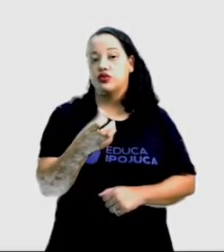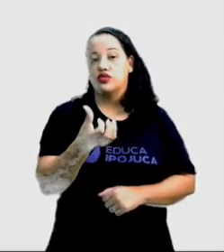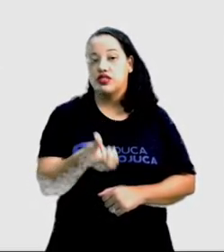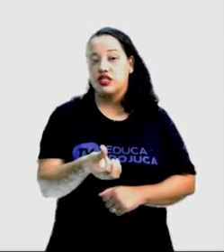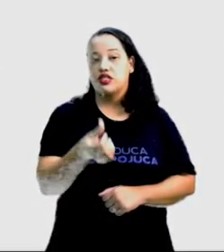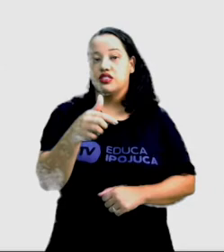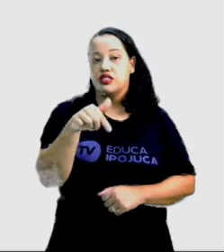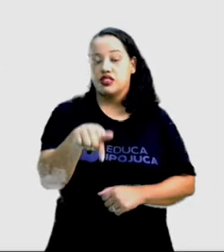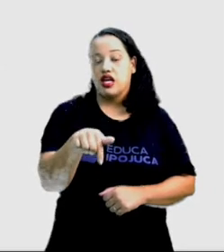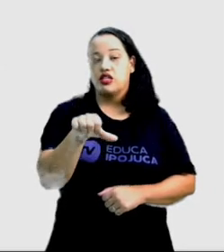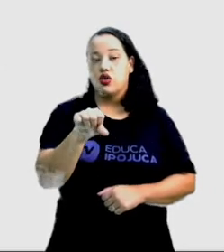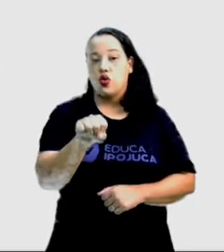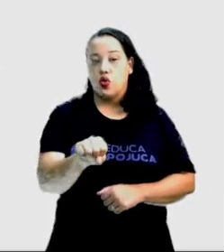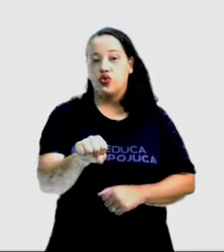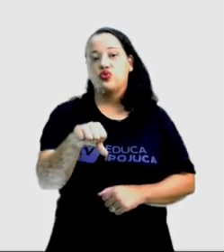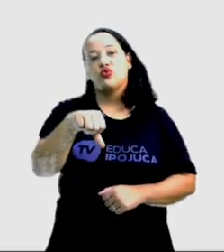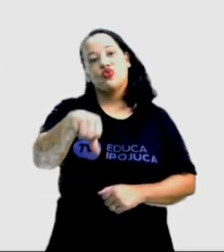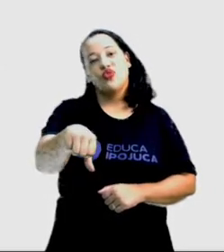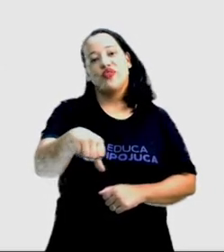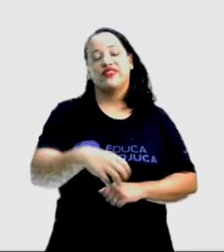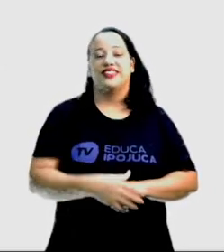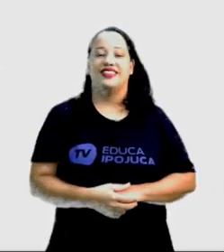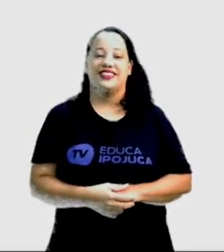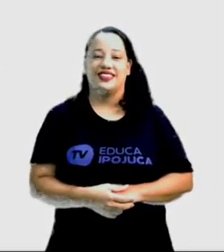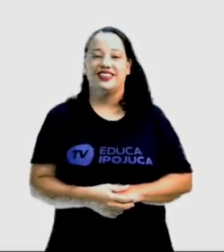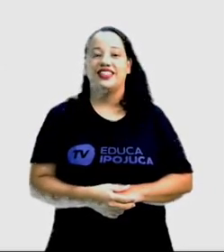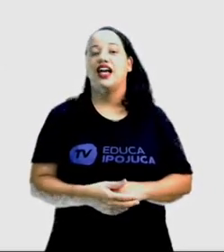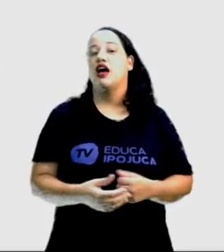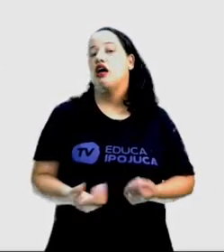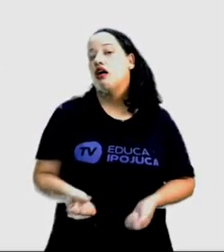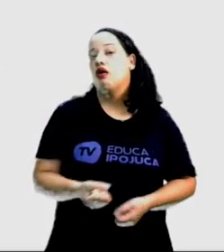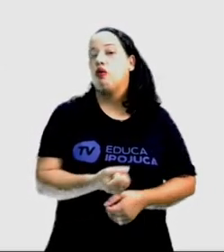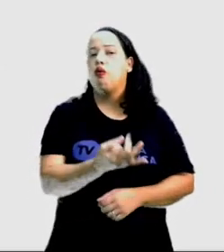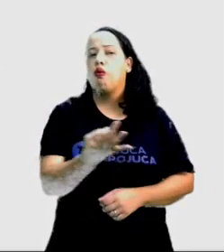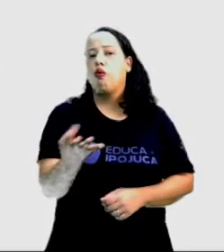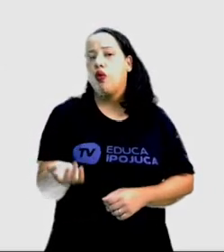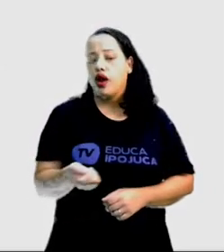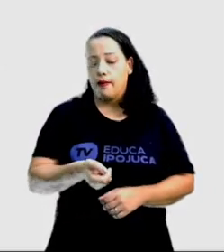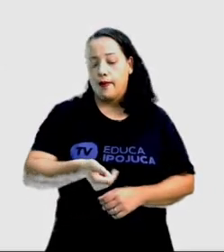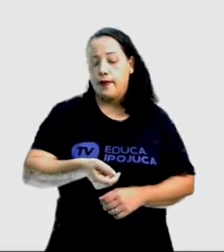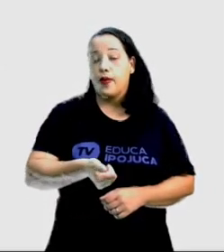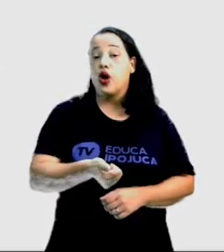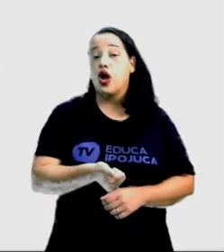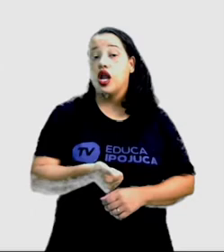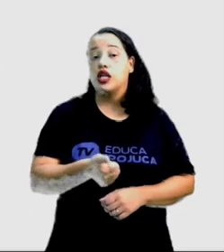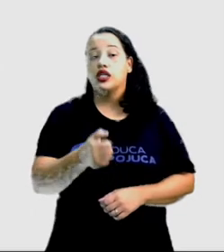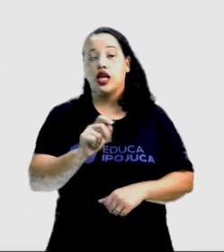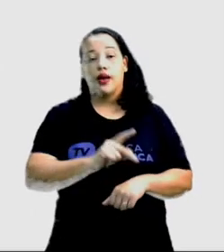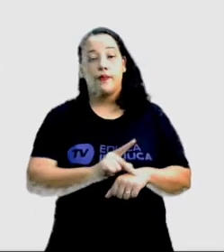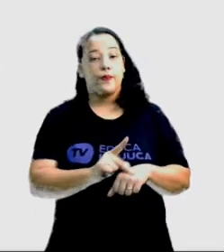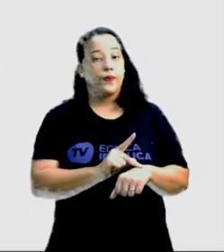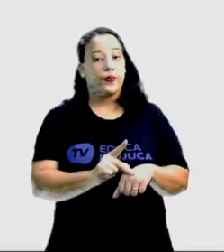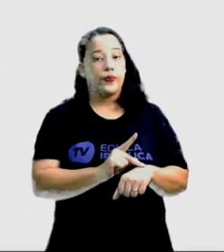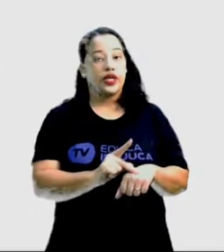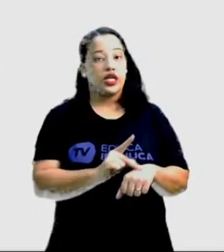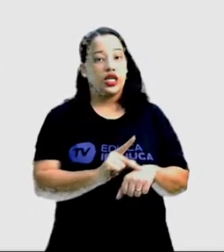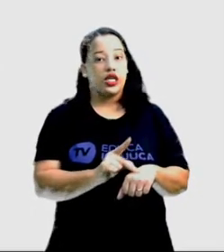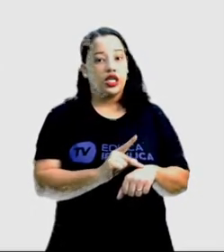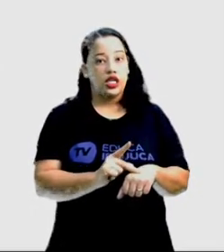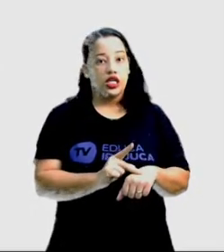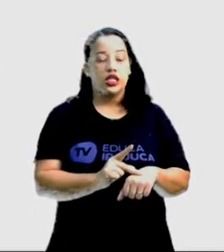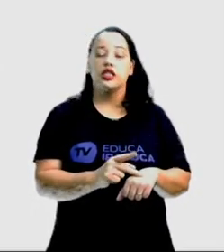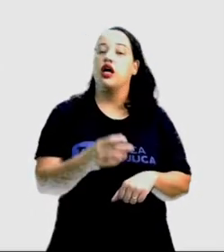seis, sete, oito, nove. Quantas bolinhas pretas e quantas cor